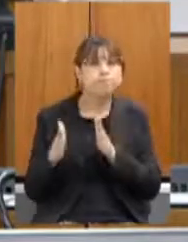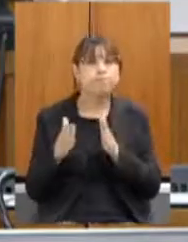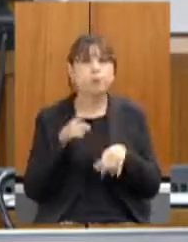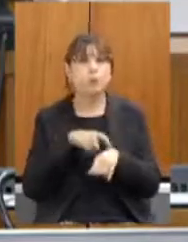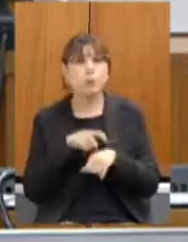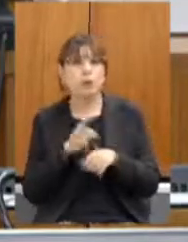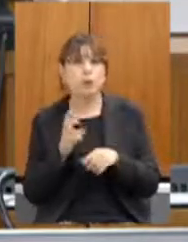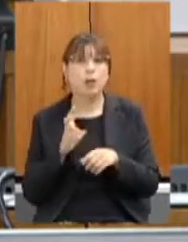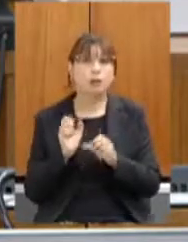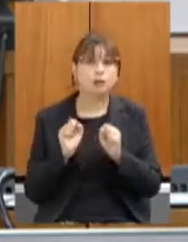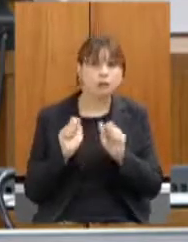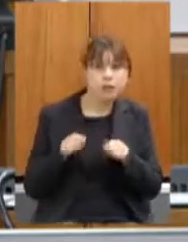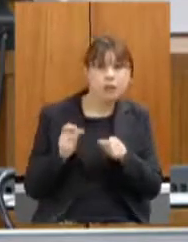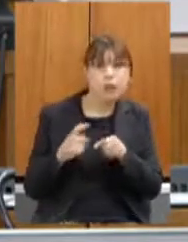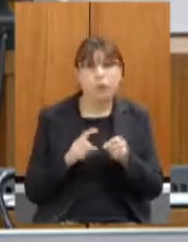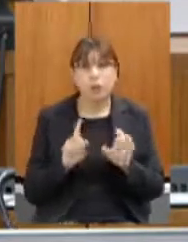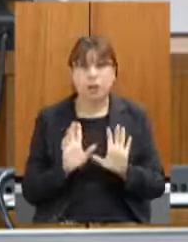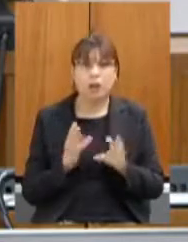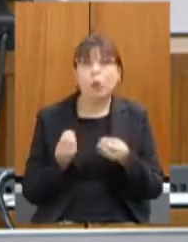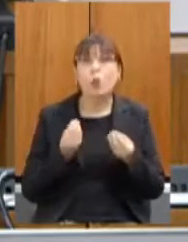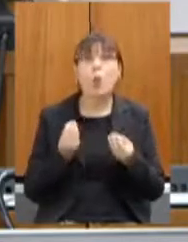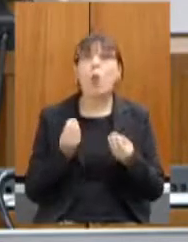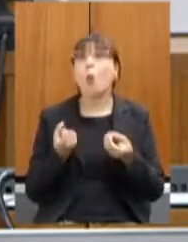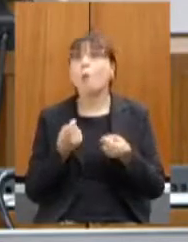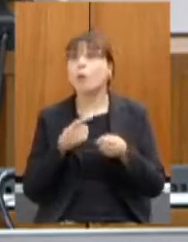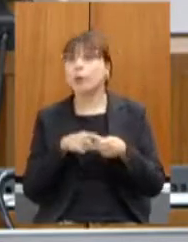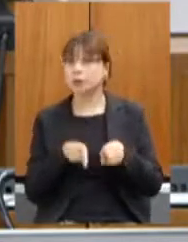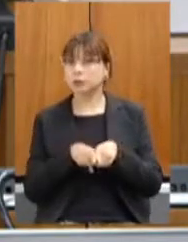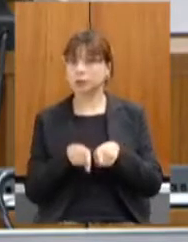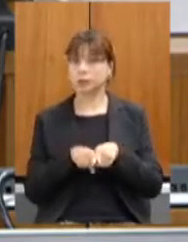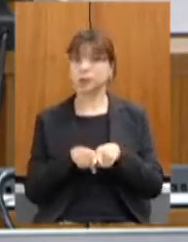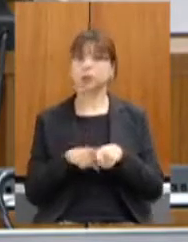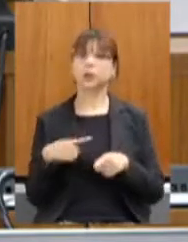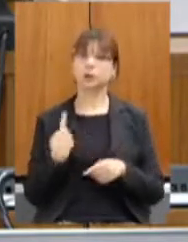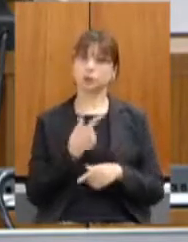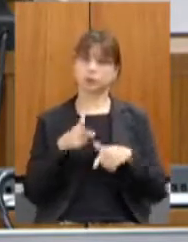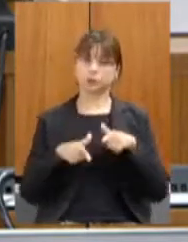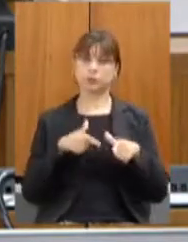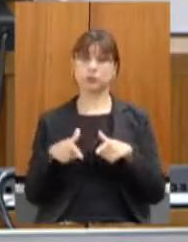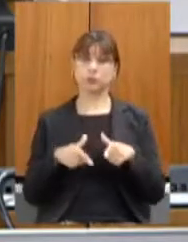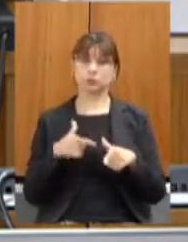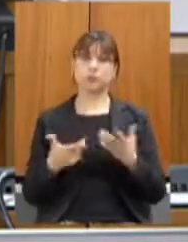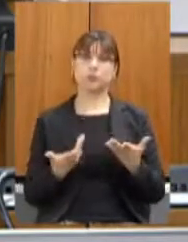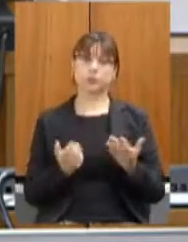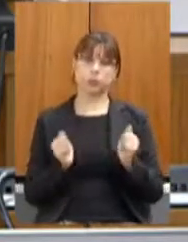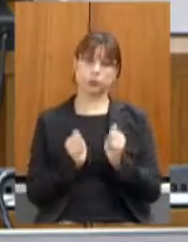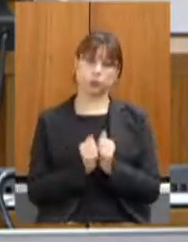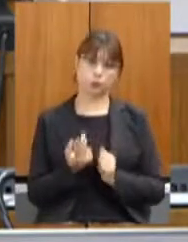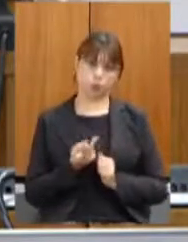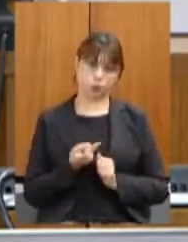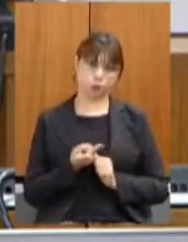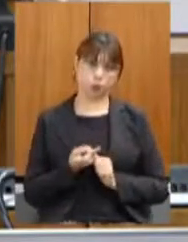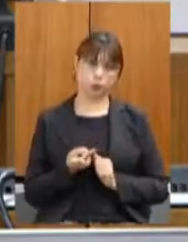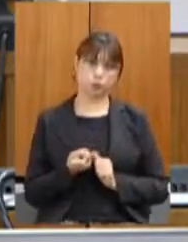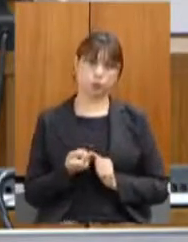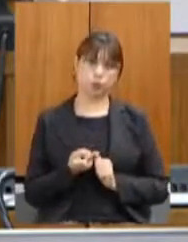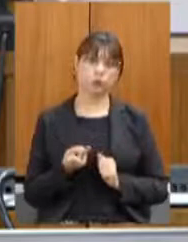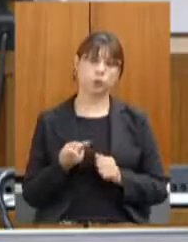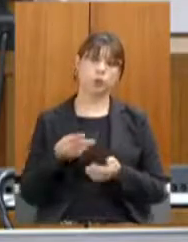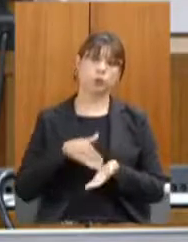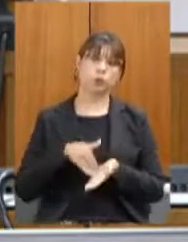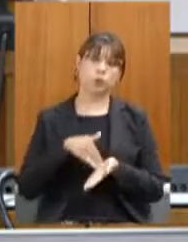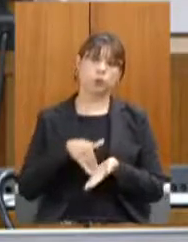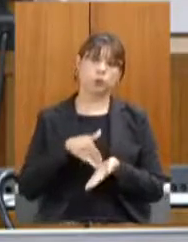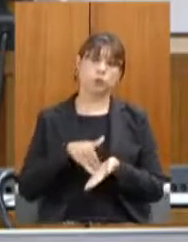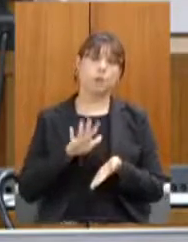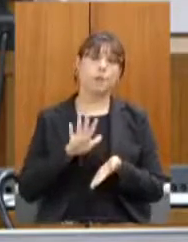e também a forma de retorno isso nós tivemos uma ação muito grande as duas secretarias a segunda